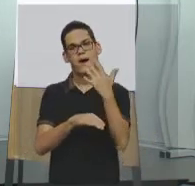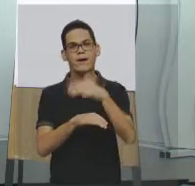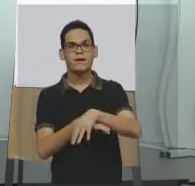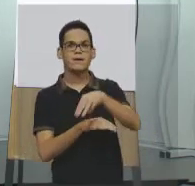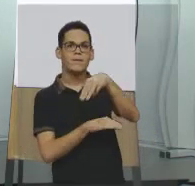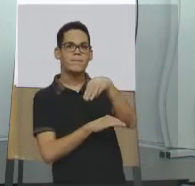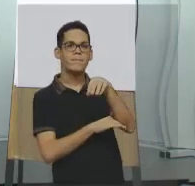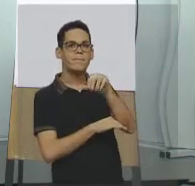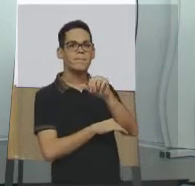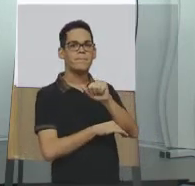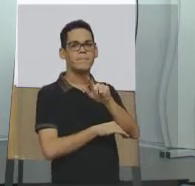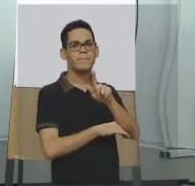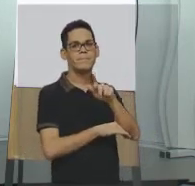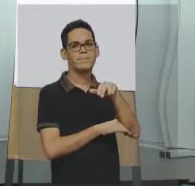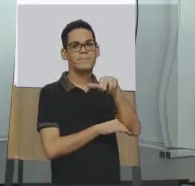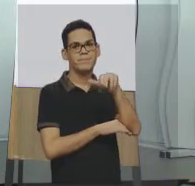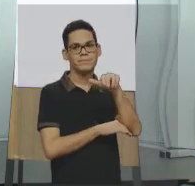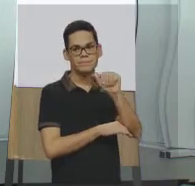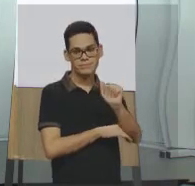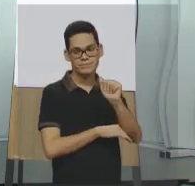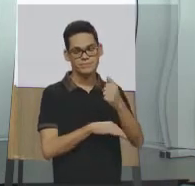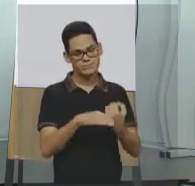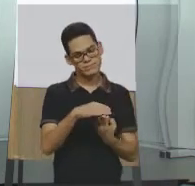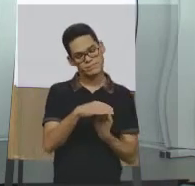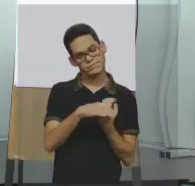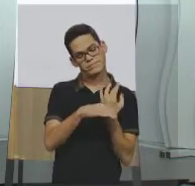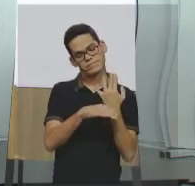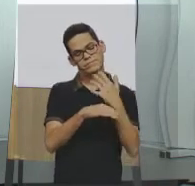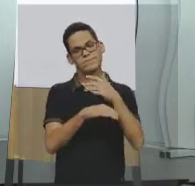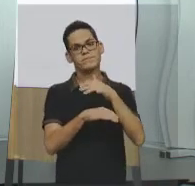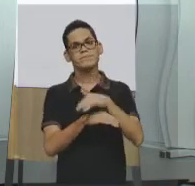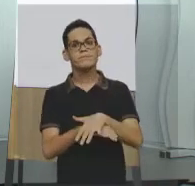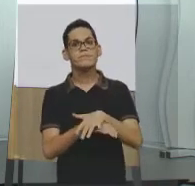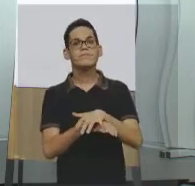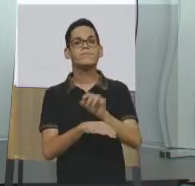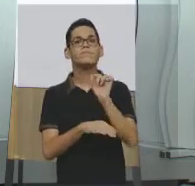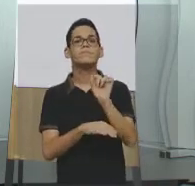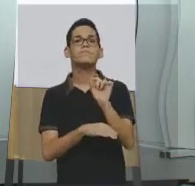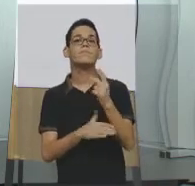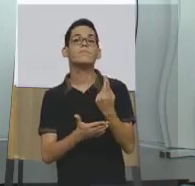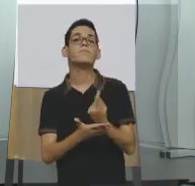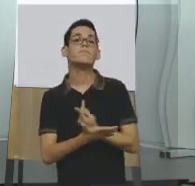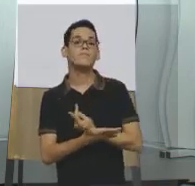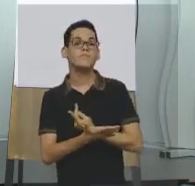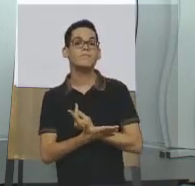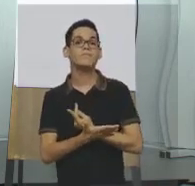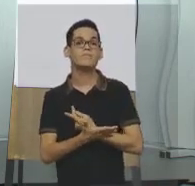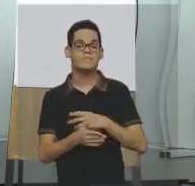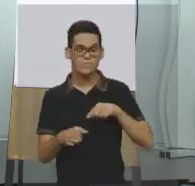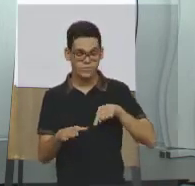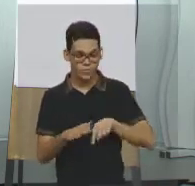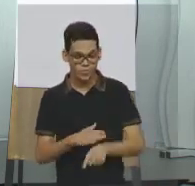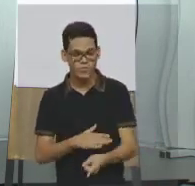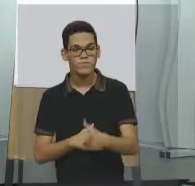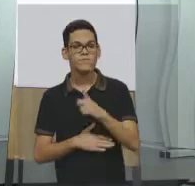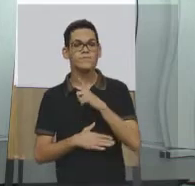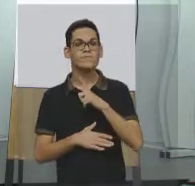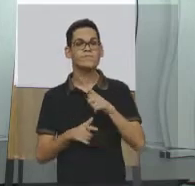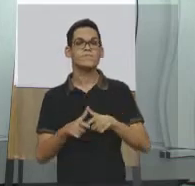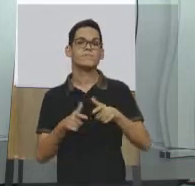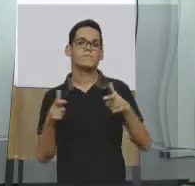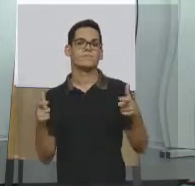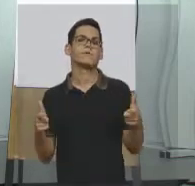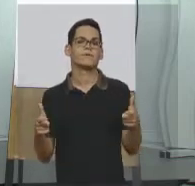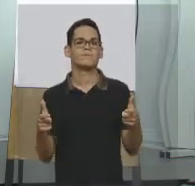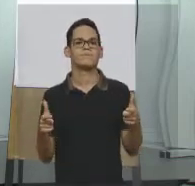região que ficou vazia quando essas placas se afastaram, e esse preenchimento de magma vai tornando o fundo oceânico cada vez maior,